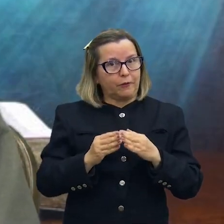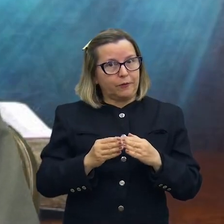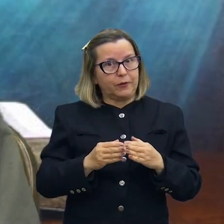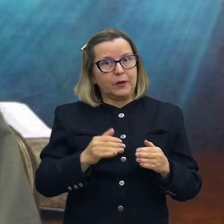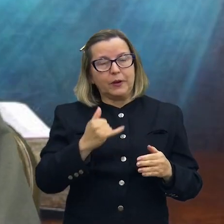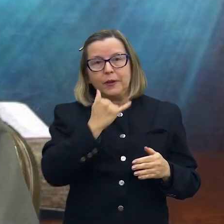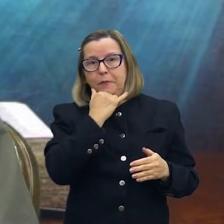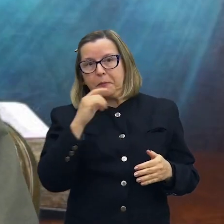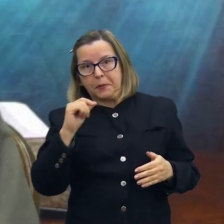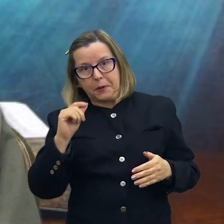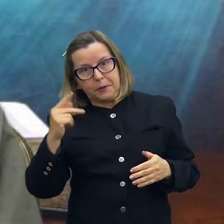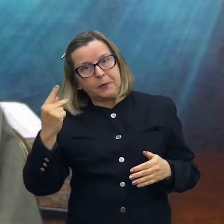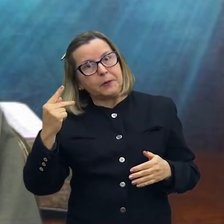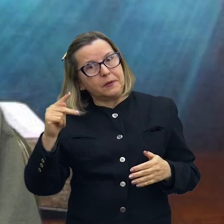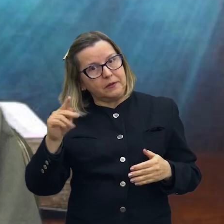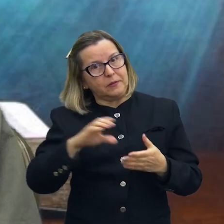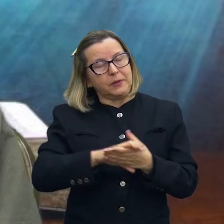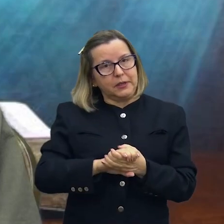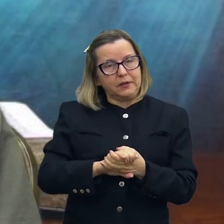e nesses 9 anos,